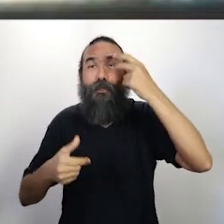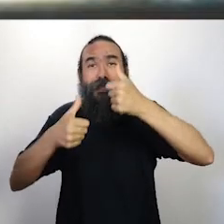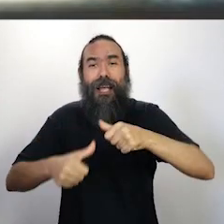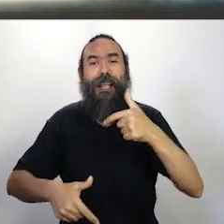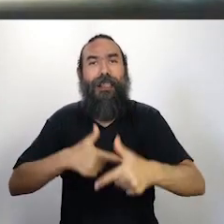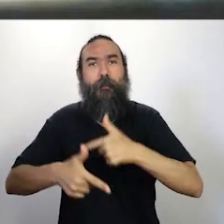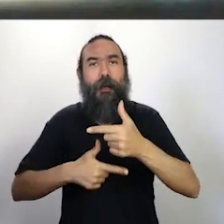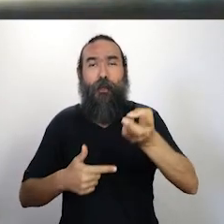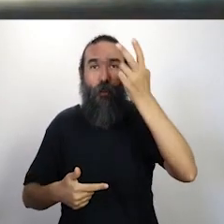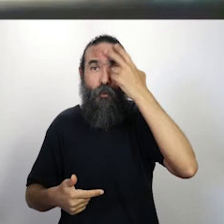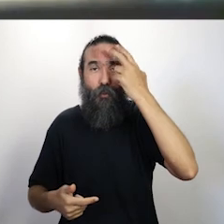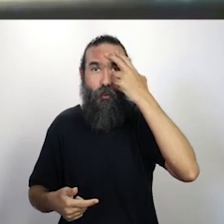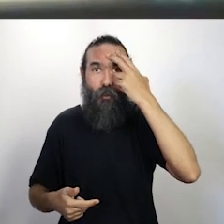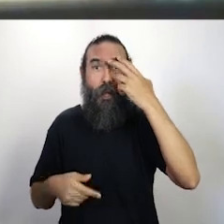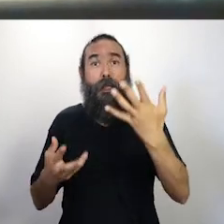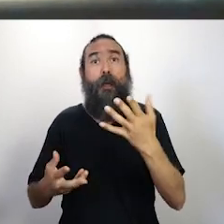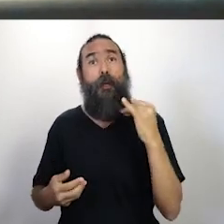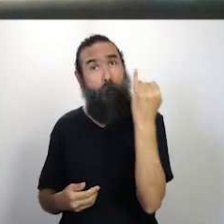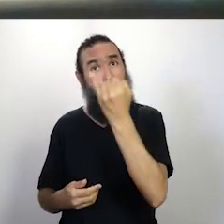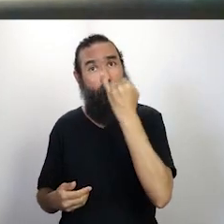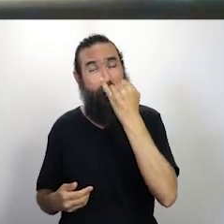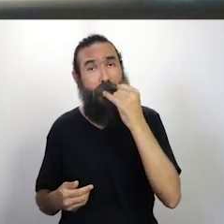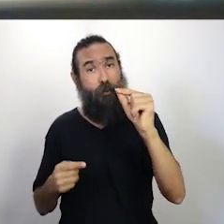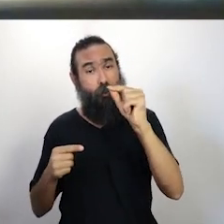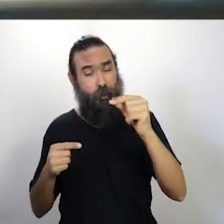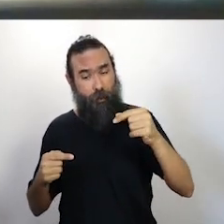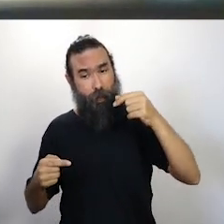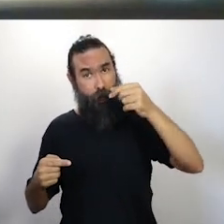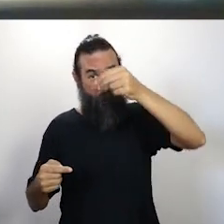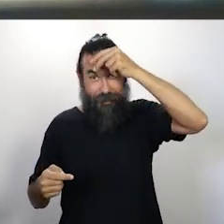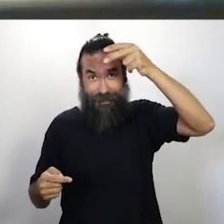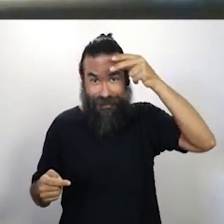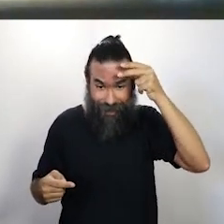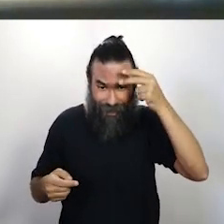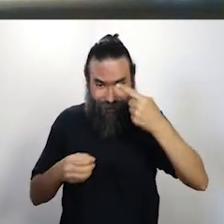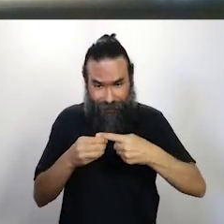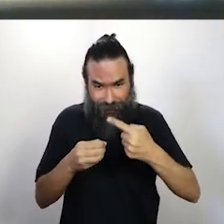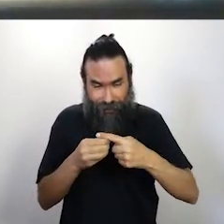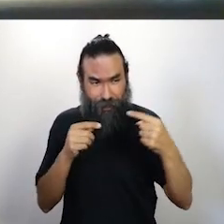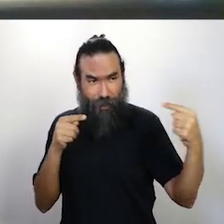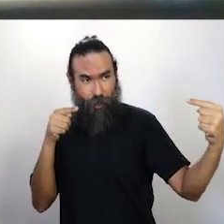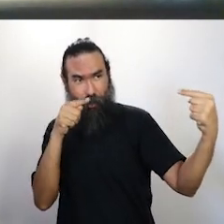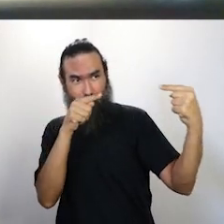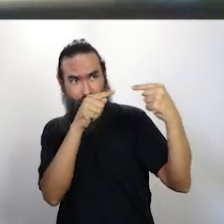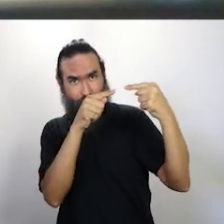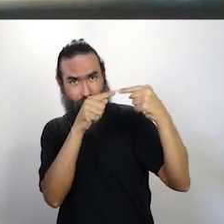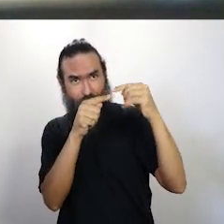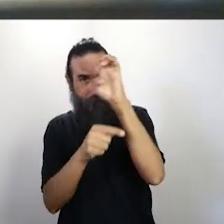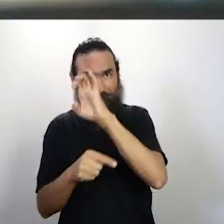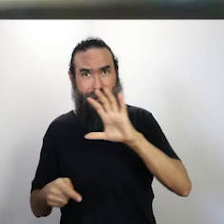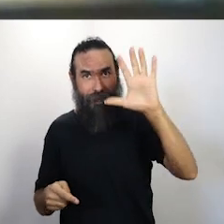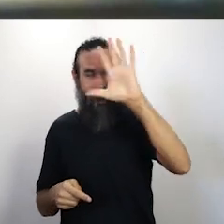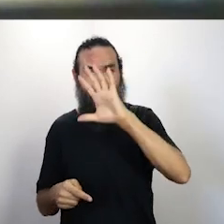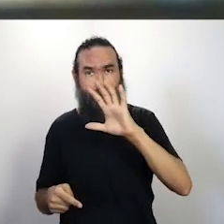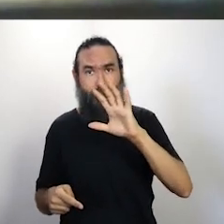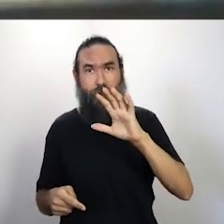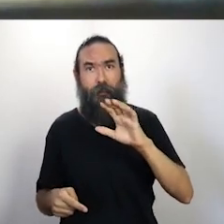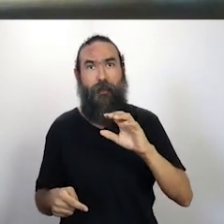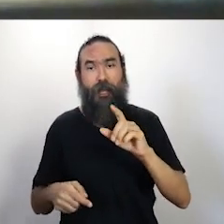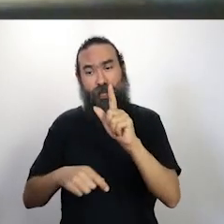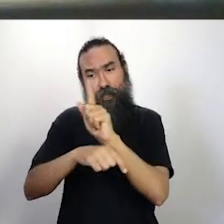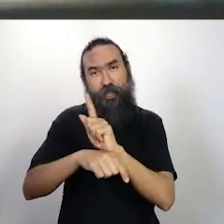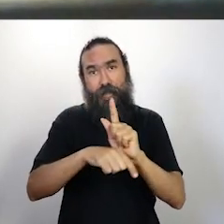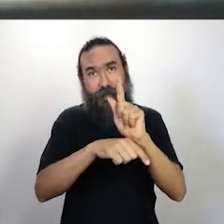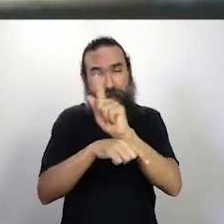entre o município e o gestor dos espaços eu acho que vai muito com a realidade financeira do que será possível né